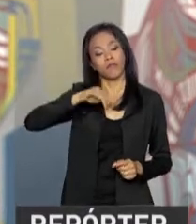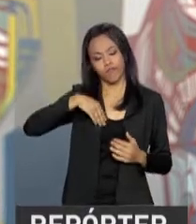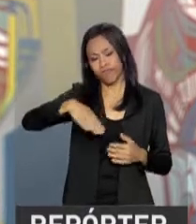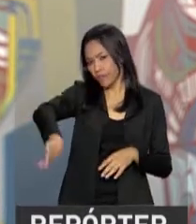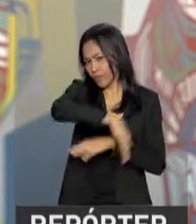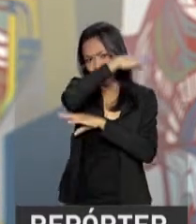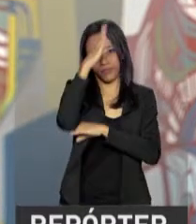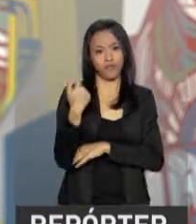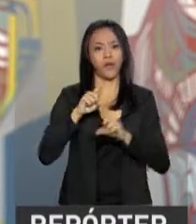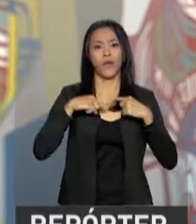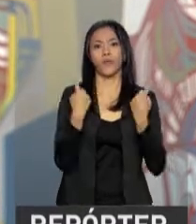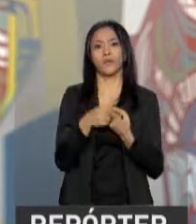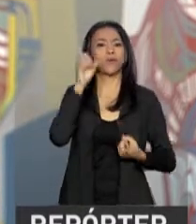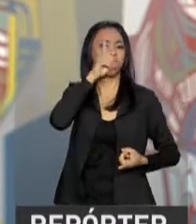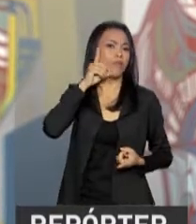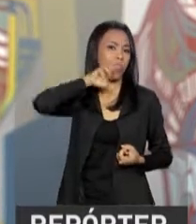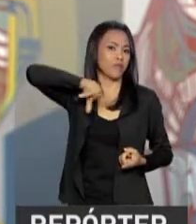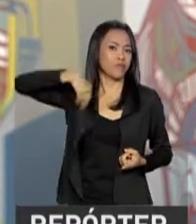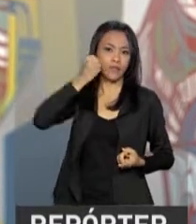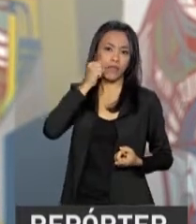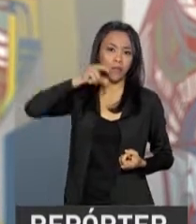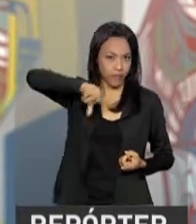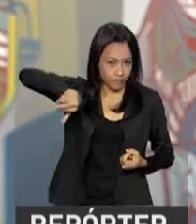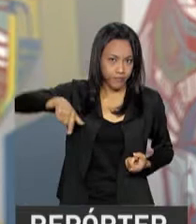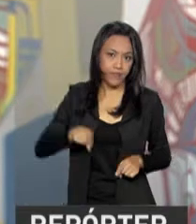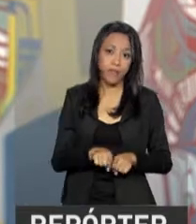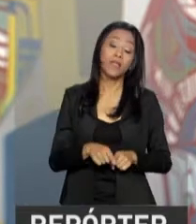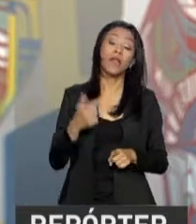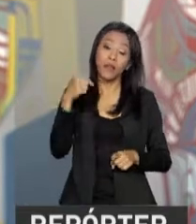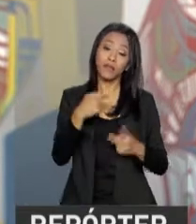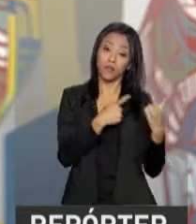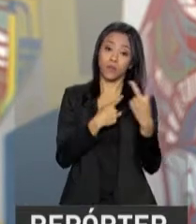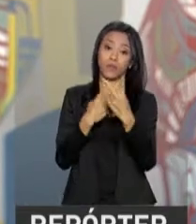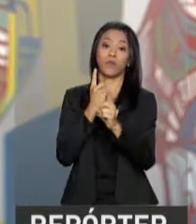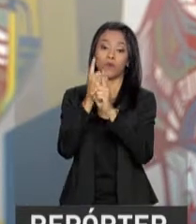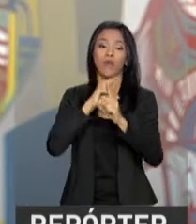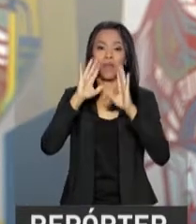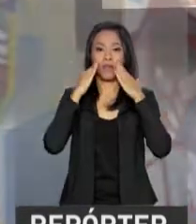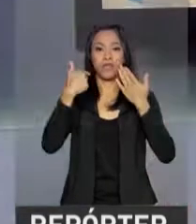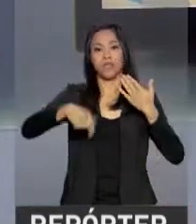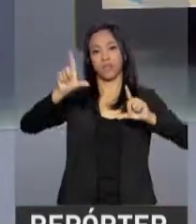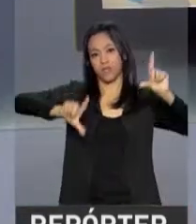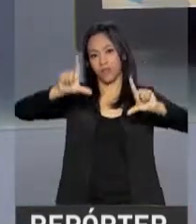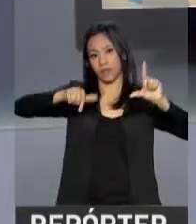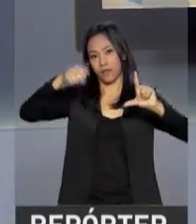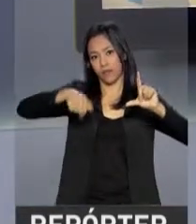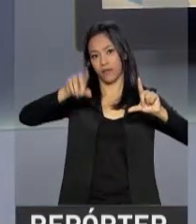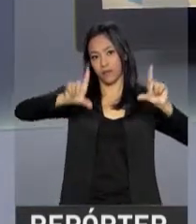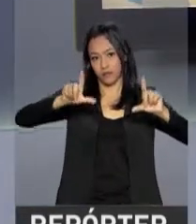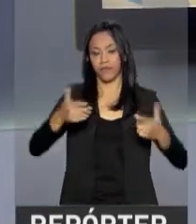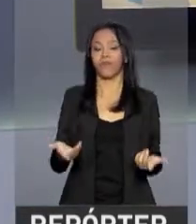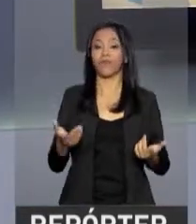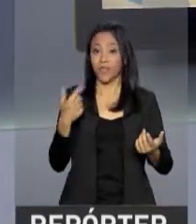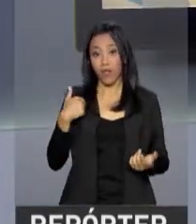dia aqui no palácio do planalto essas duas cerimônias terá transmissão da tv nbr voto que você carol obrigada a gente